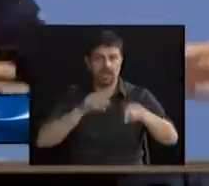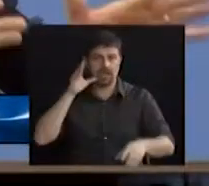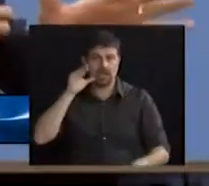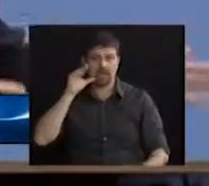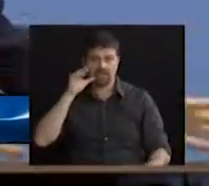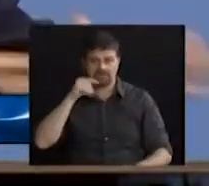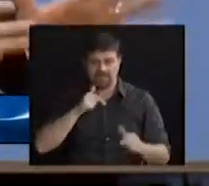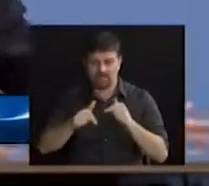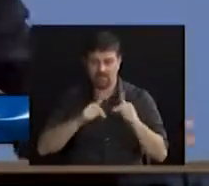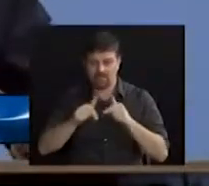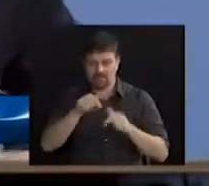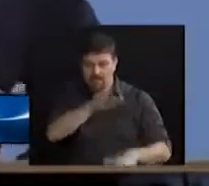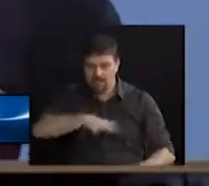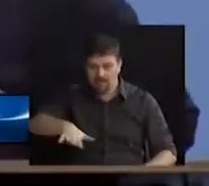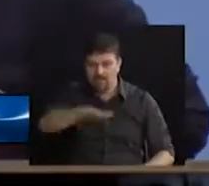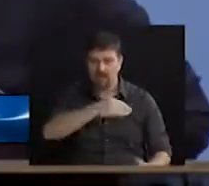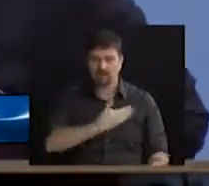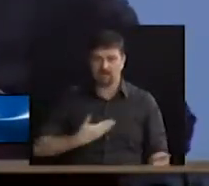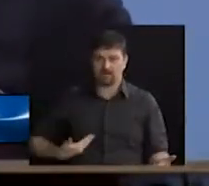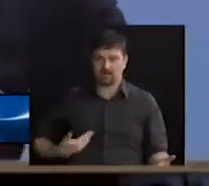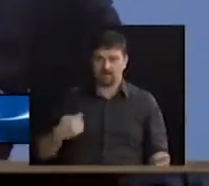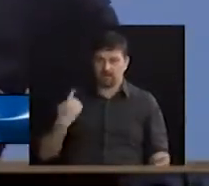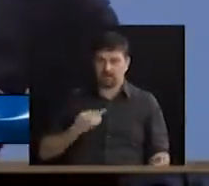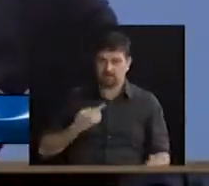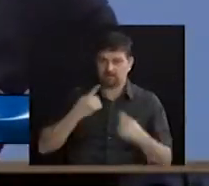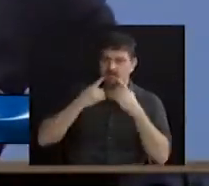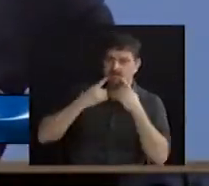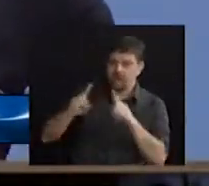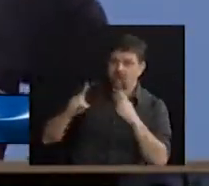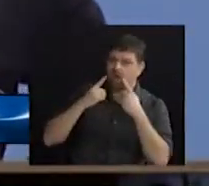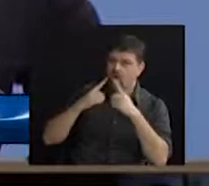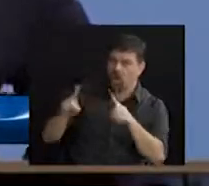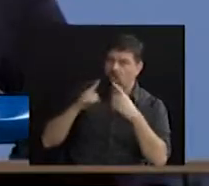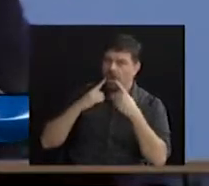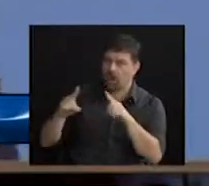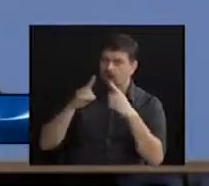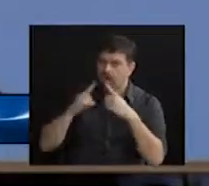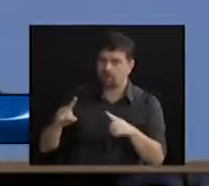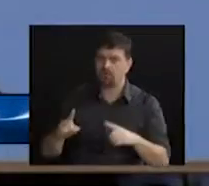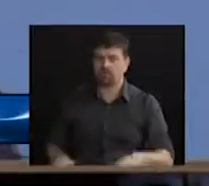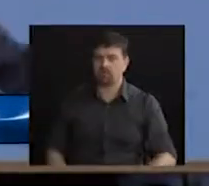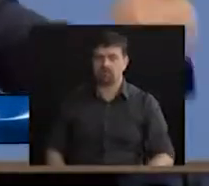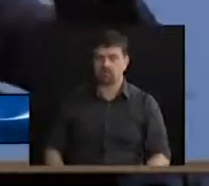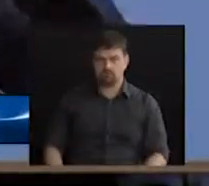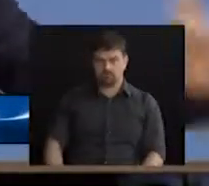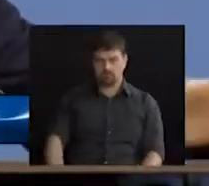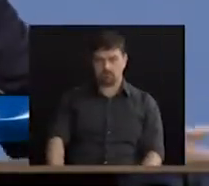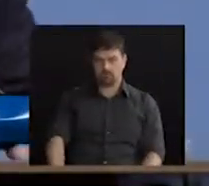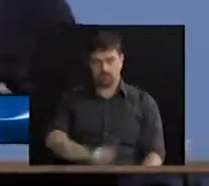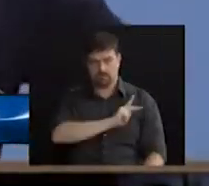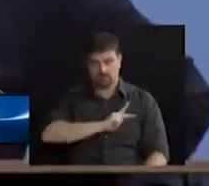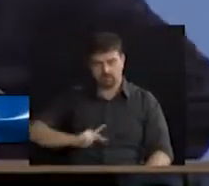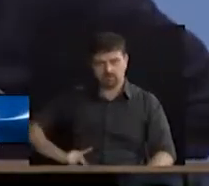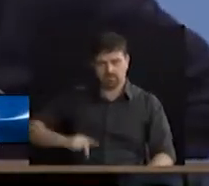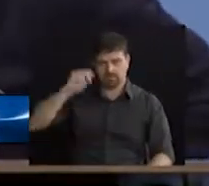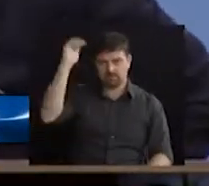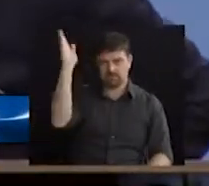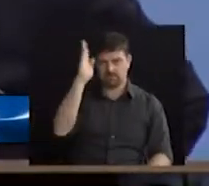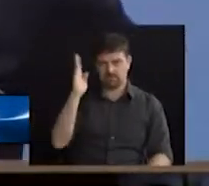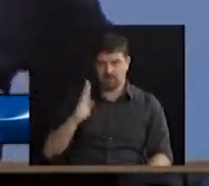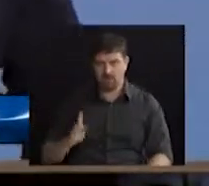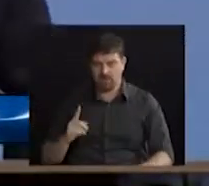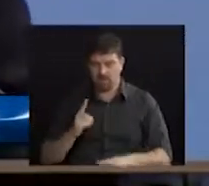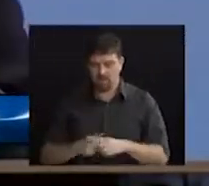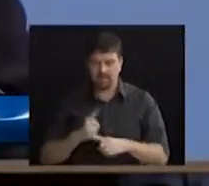aqui criticamos demasiadamente o governo federal pelo excesso de ministérios, pelo excesso de cargos de